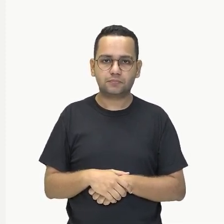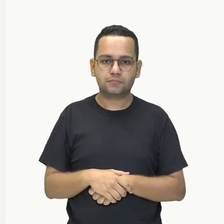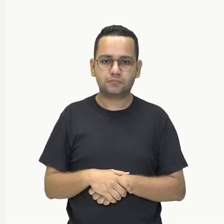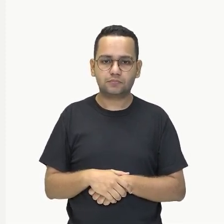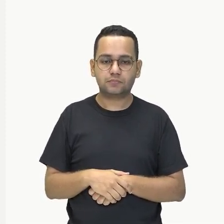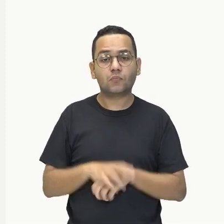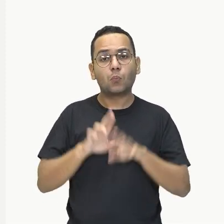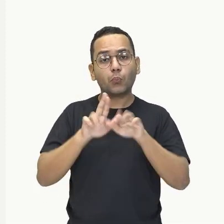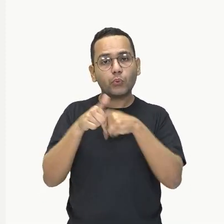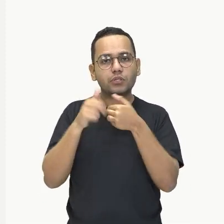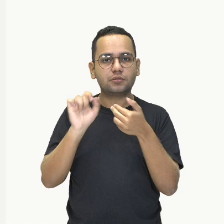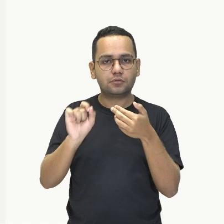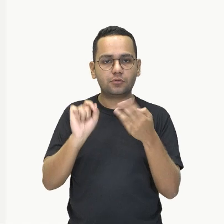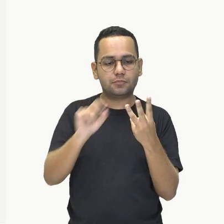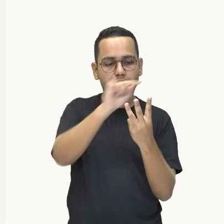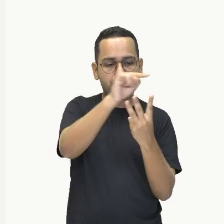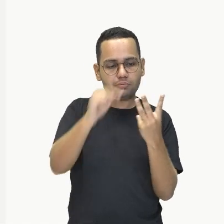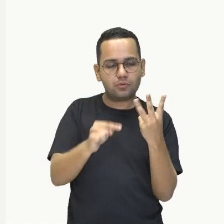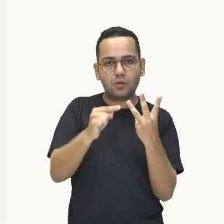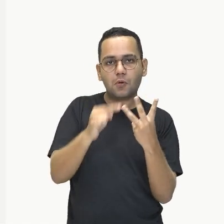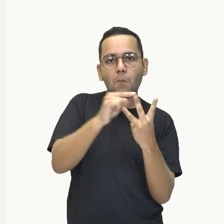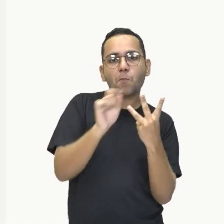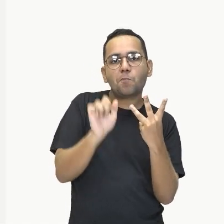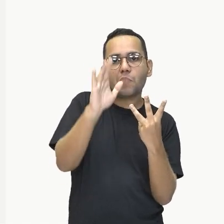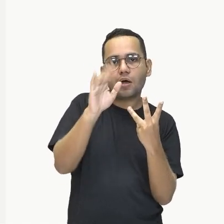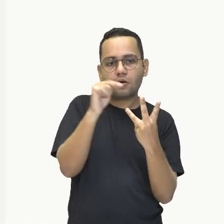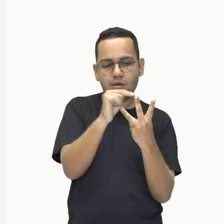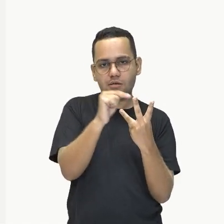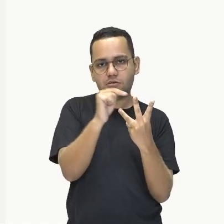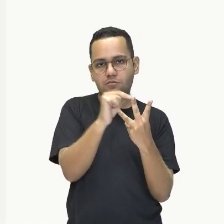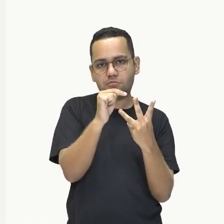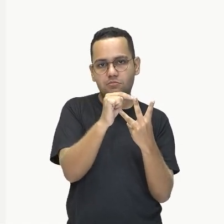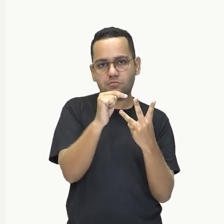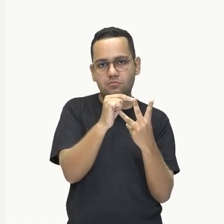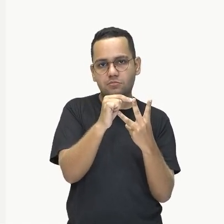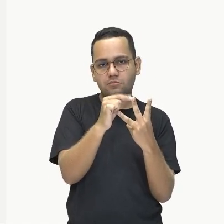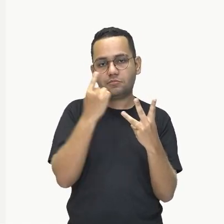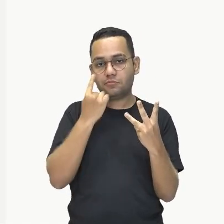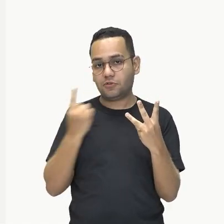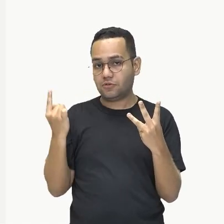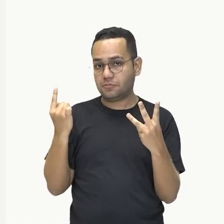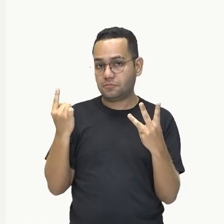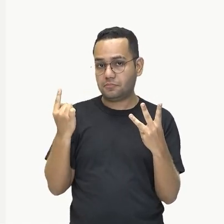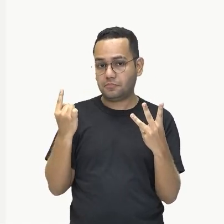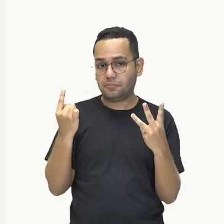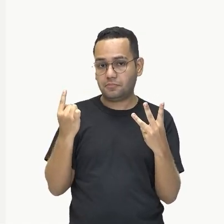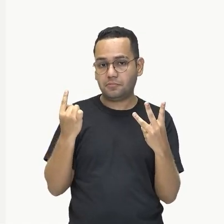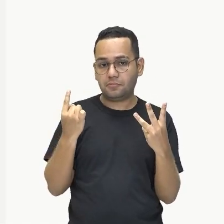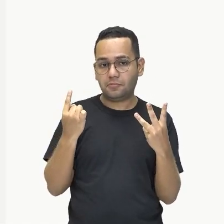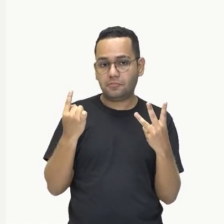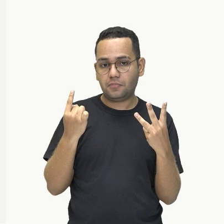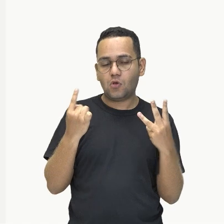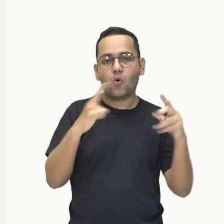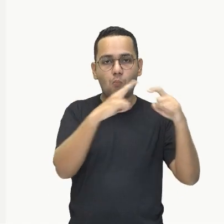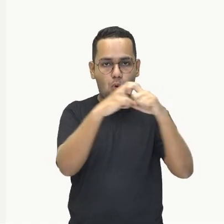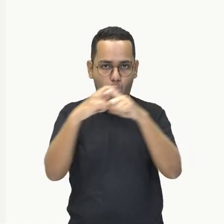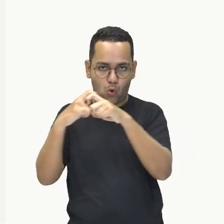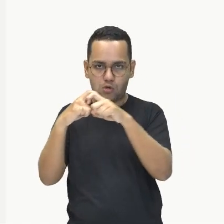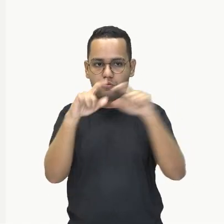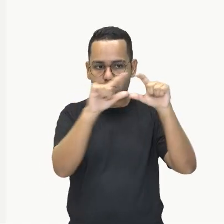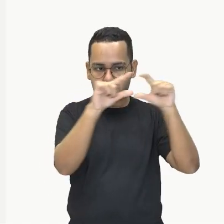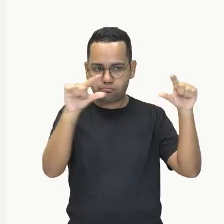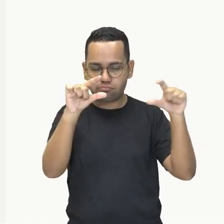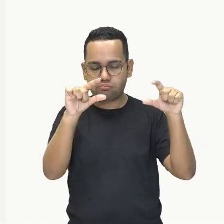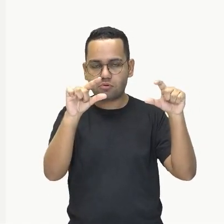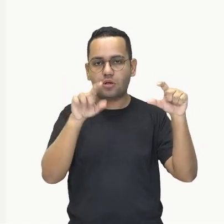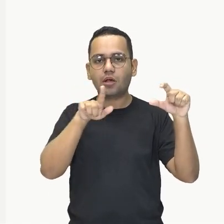maior grau é quarto grau. Por isso que aqui eu tenho um polinômio do quarto